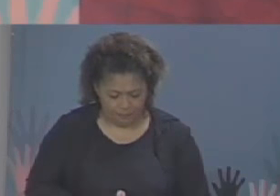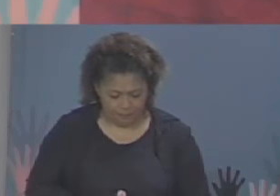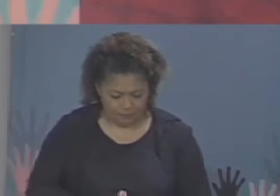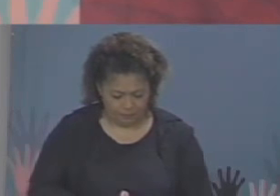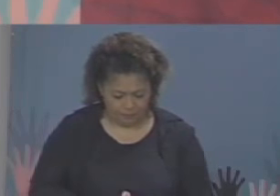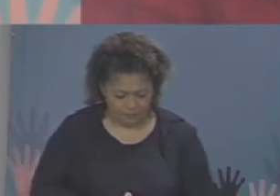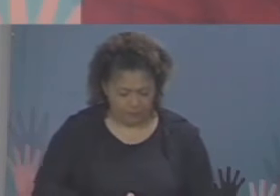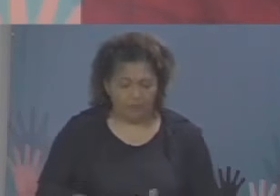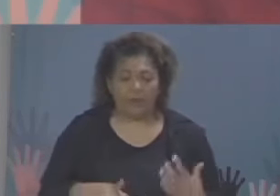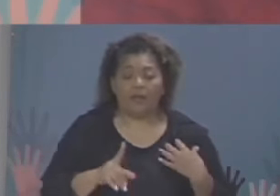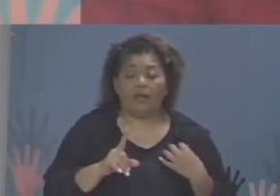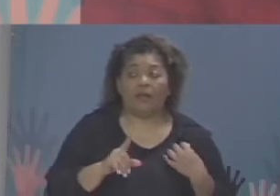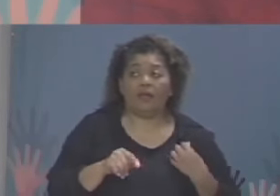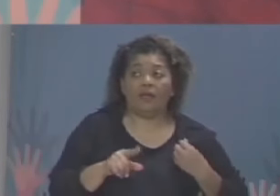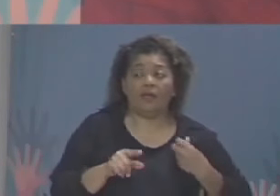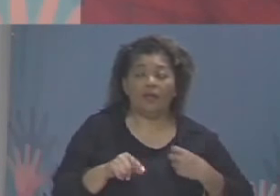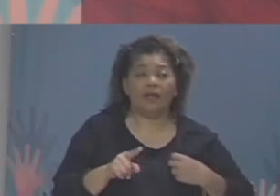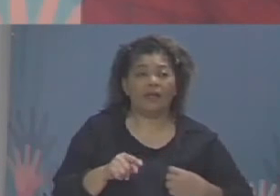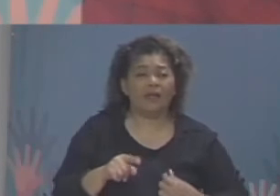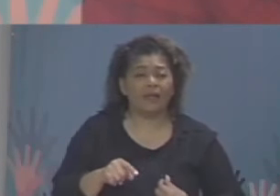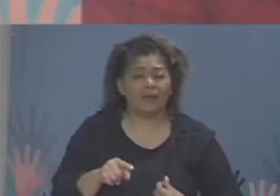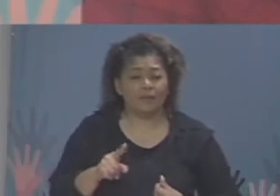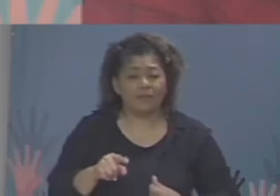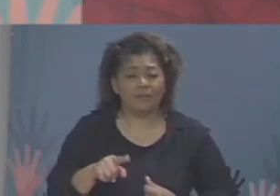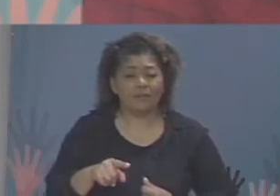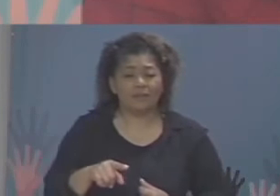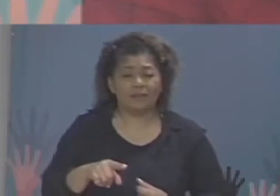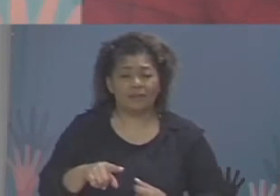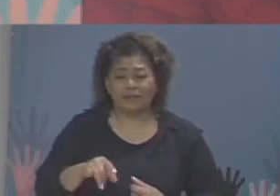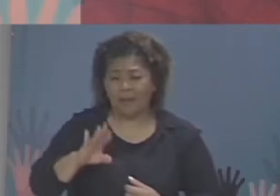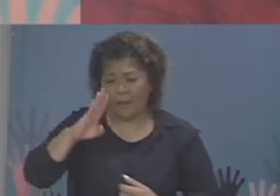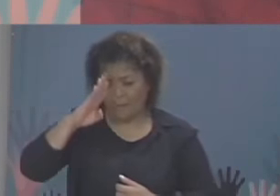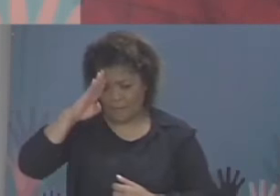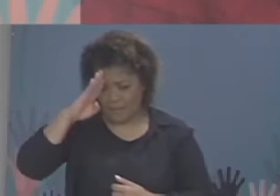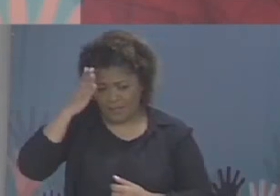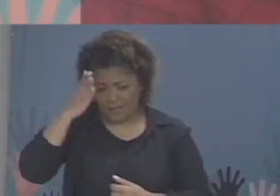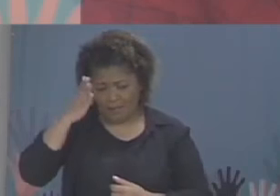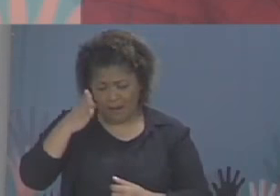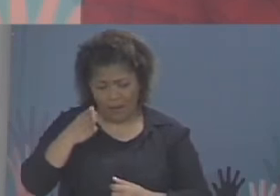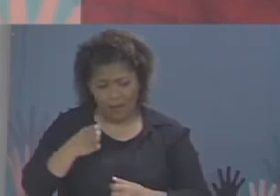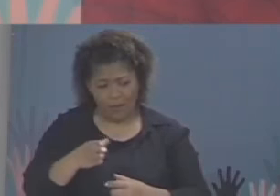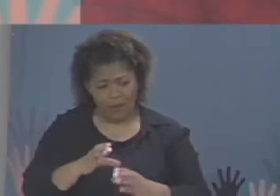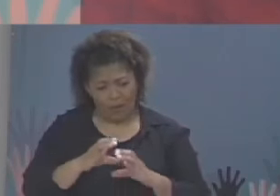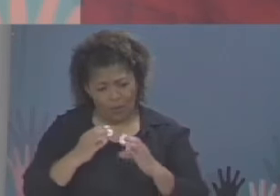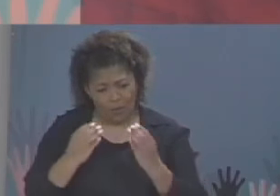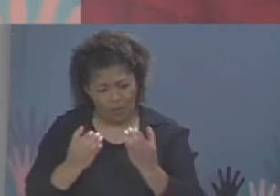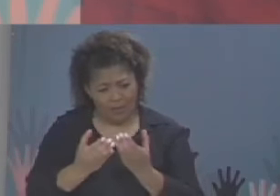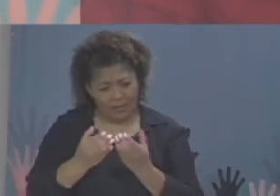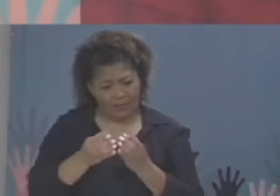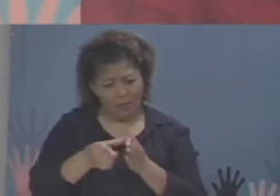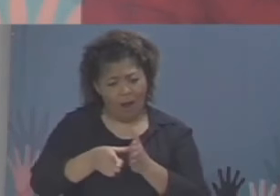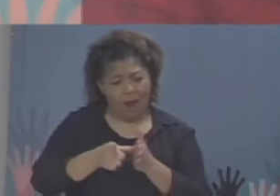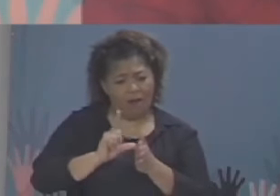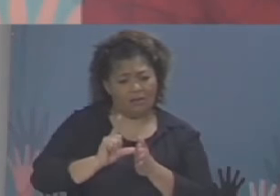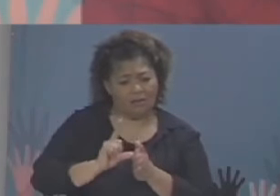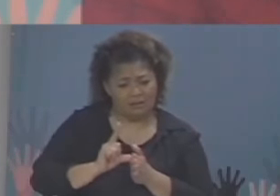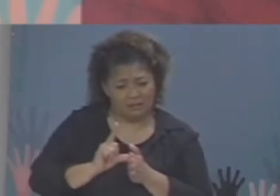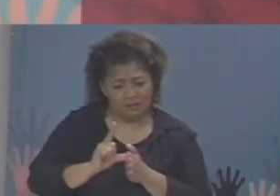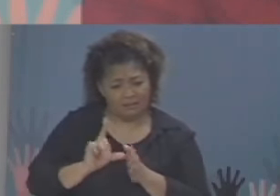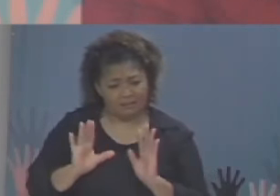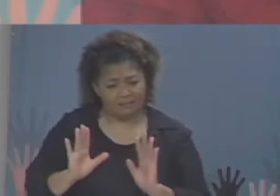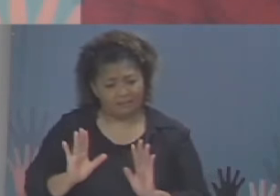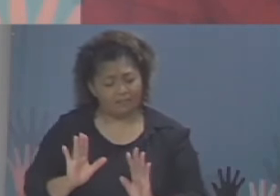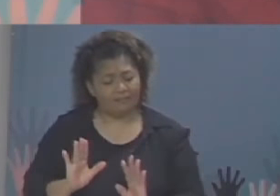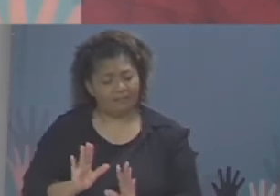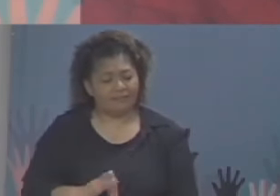ele é um dos componentes fundamentais que a gente defende, né? Como você disse, com bravura, com uma